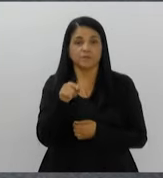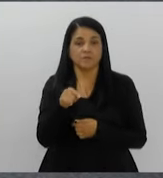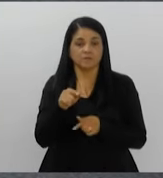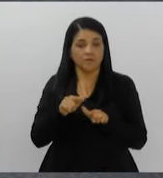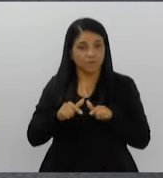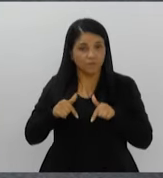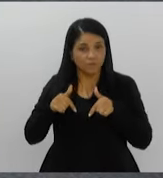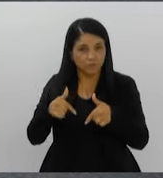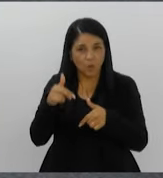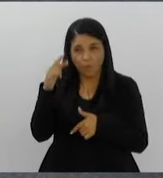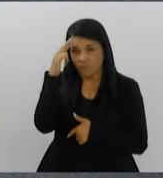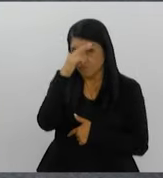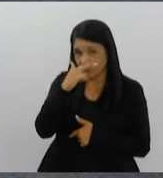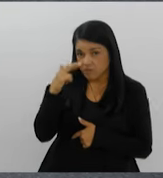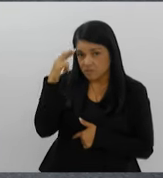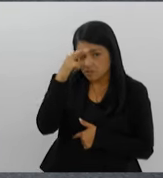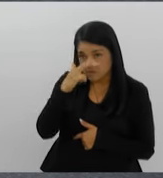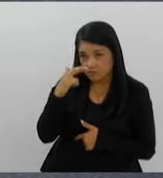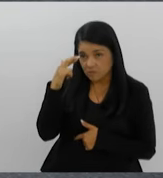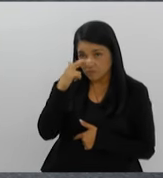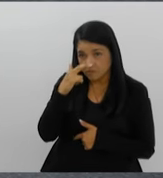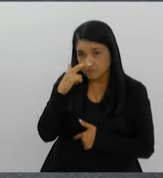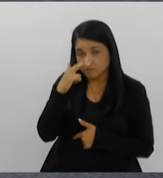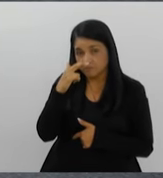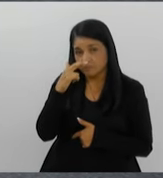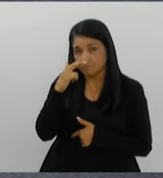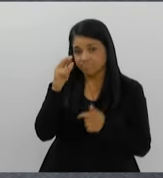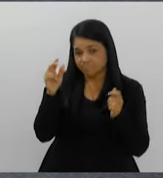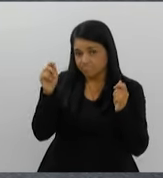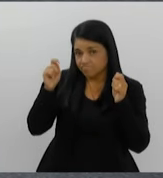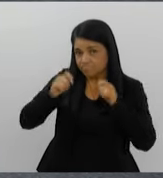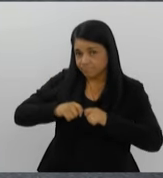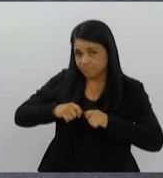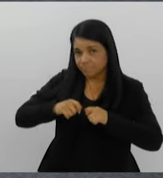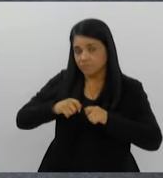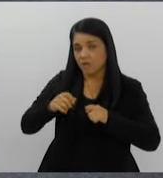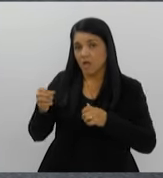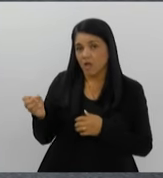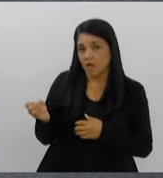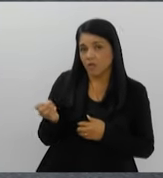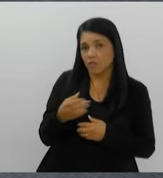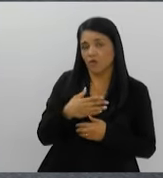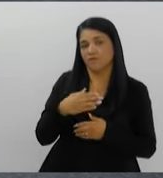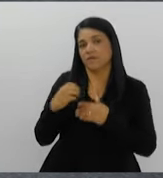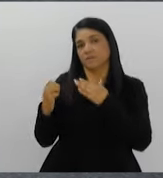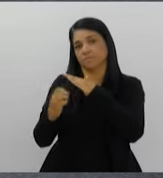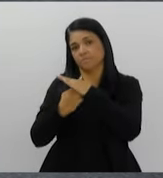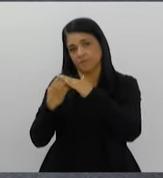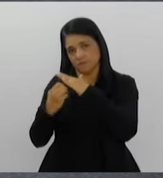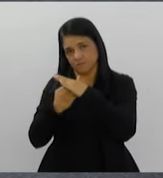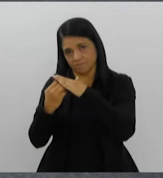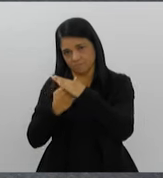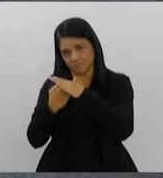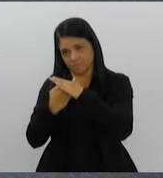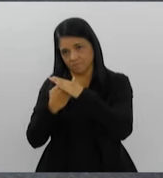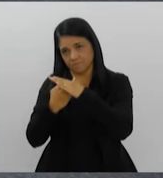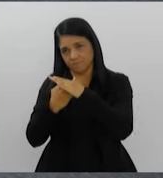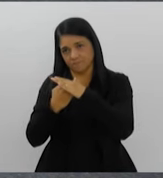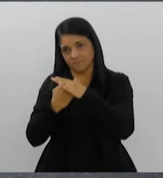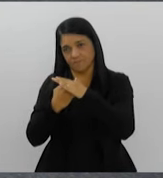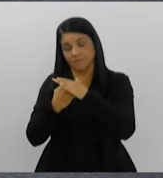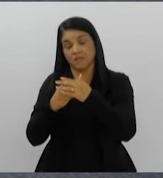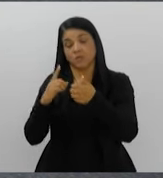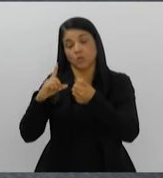função fiscalizadora caberia à nova agência. E, por via de consequência, no